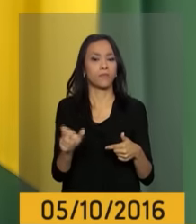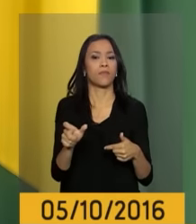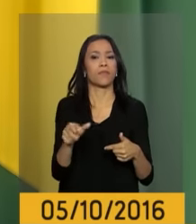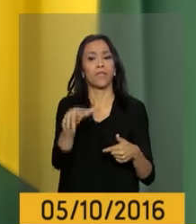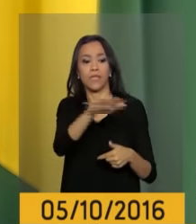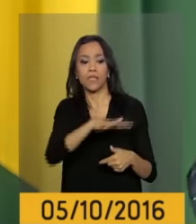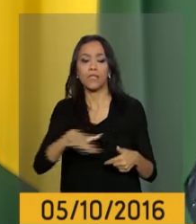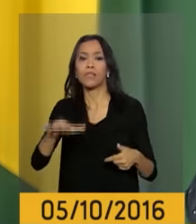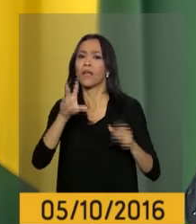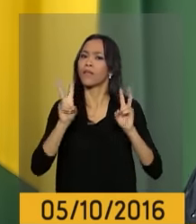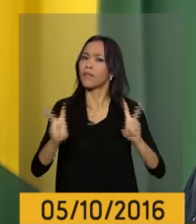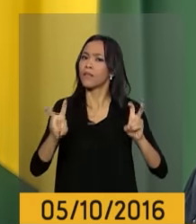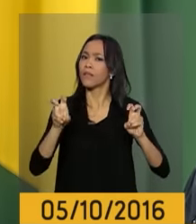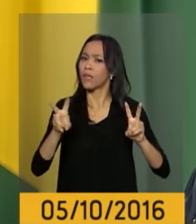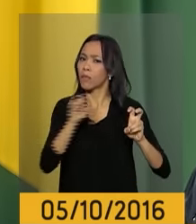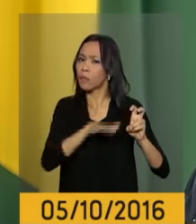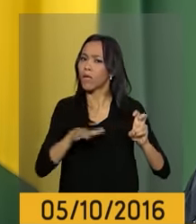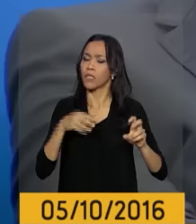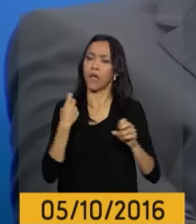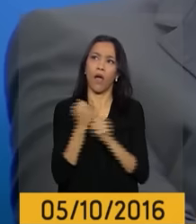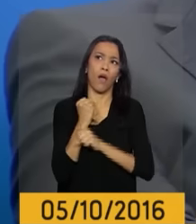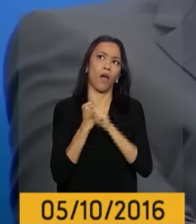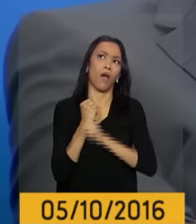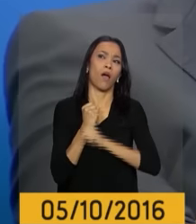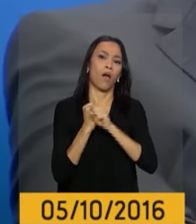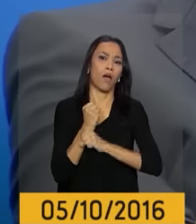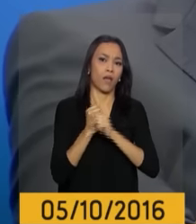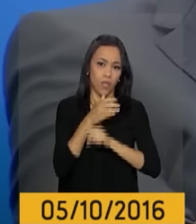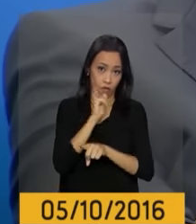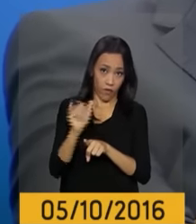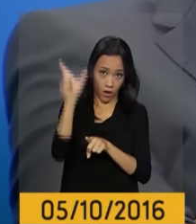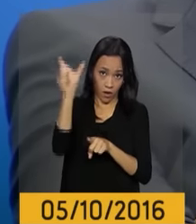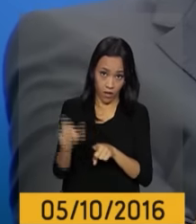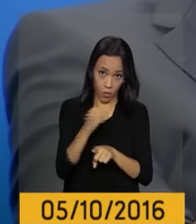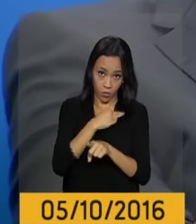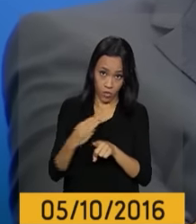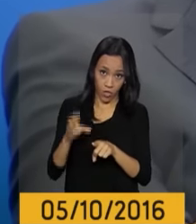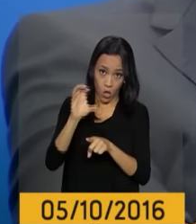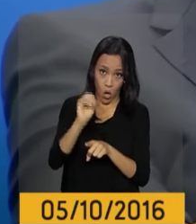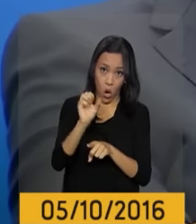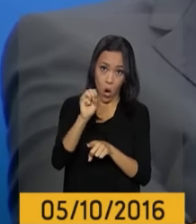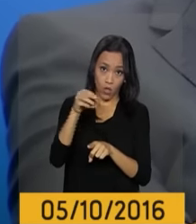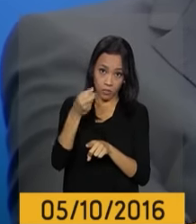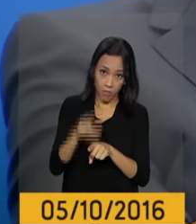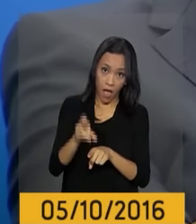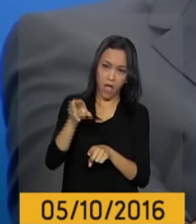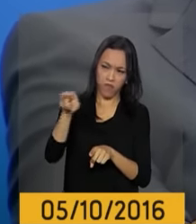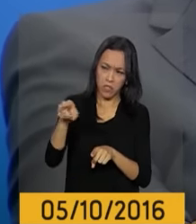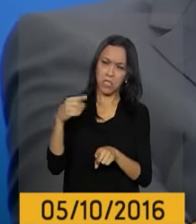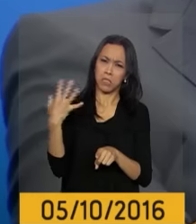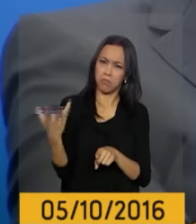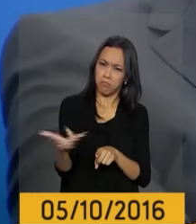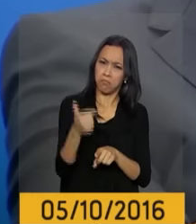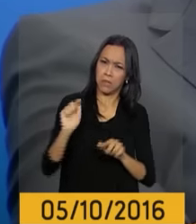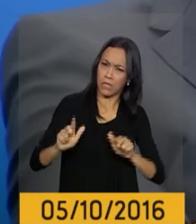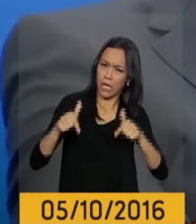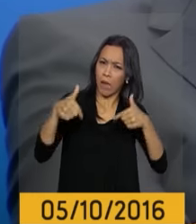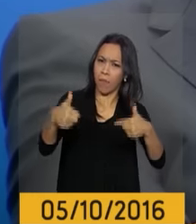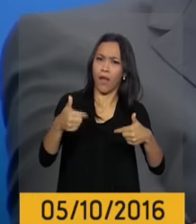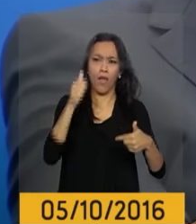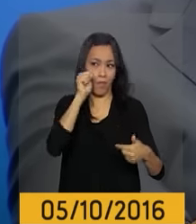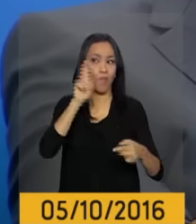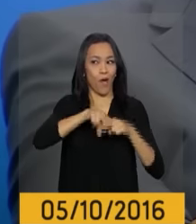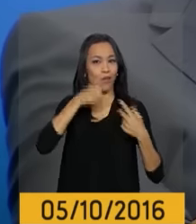nesse tópico, não é, há muito tempo, mas seguramente, Osmar, eu posso garantir que a força motriz da sua belíssima atividade está na